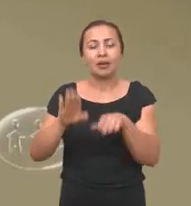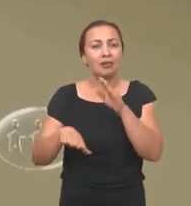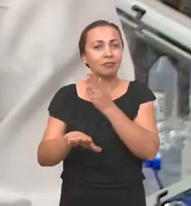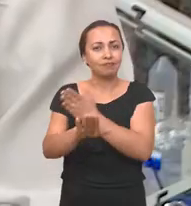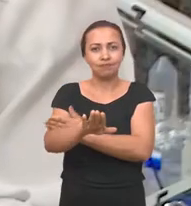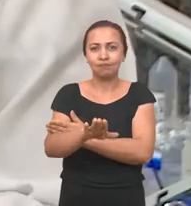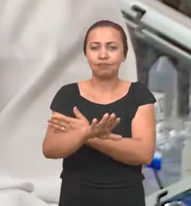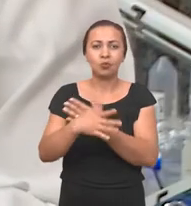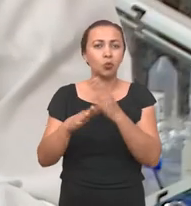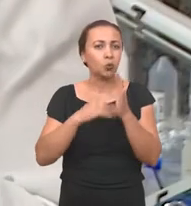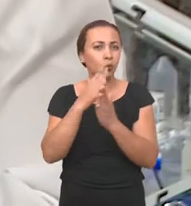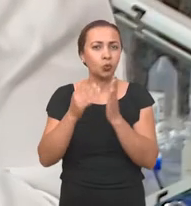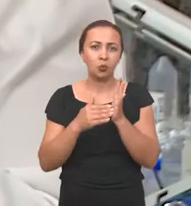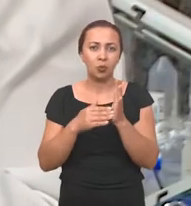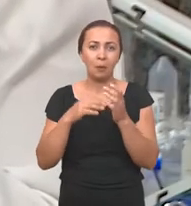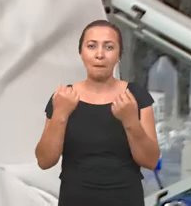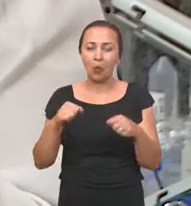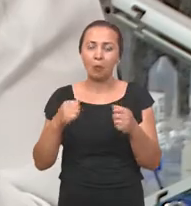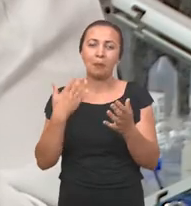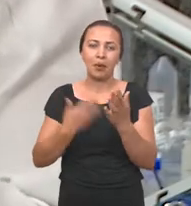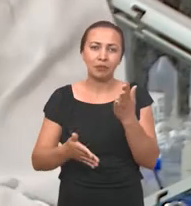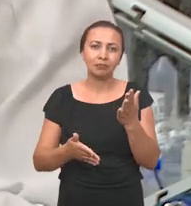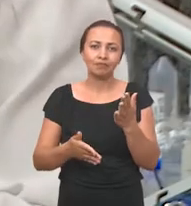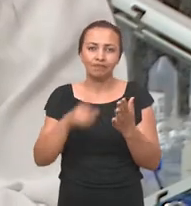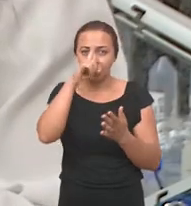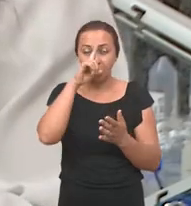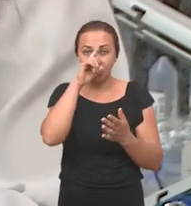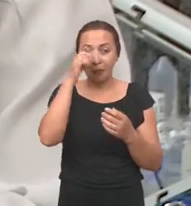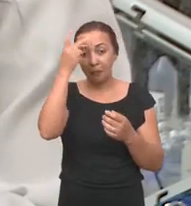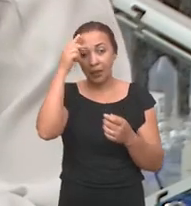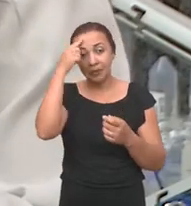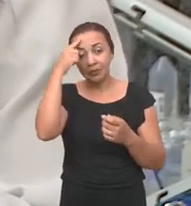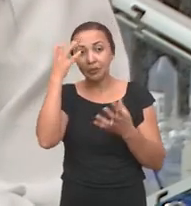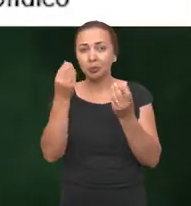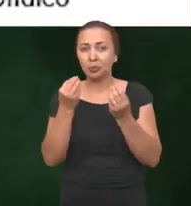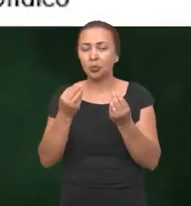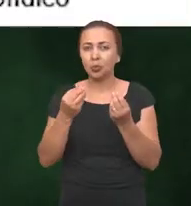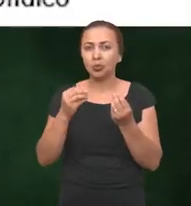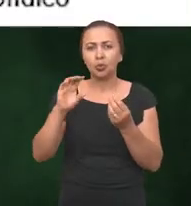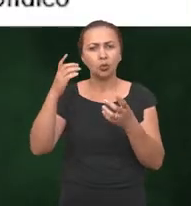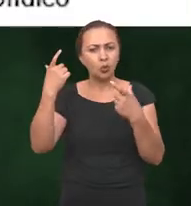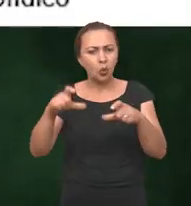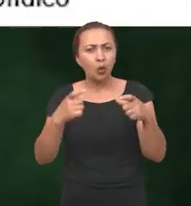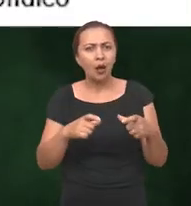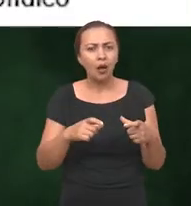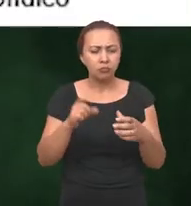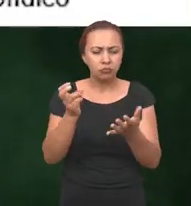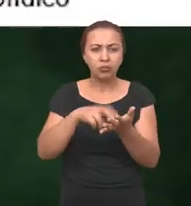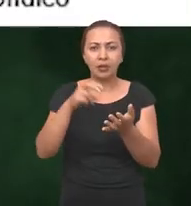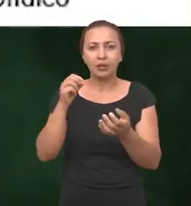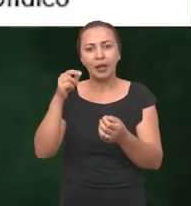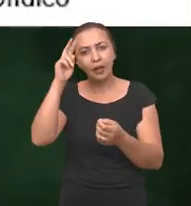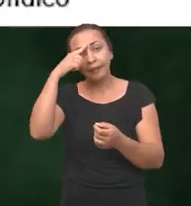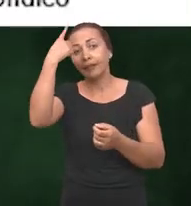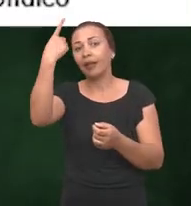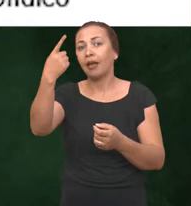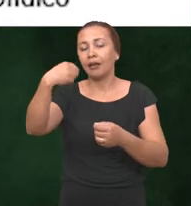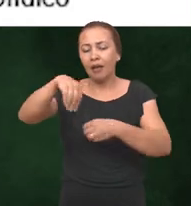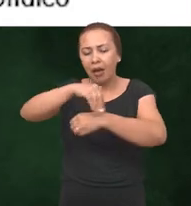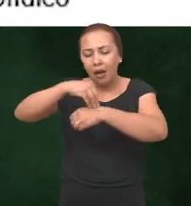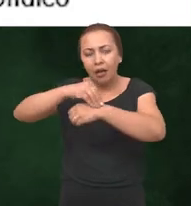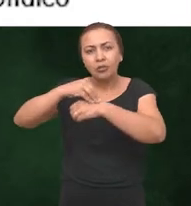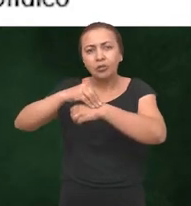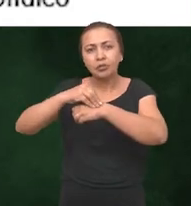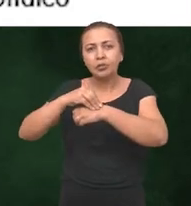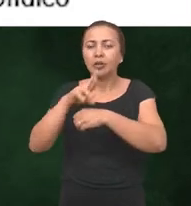de perna. E aí pensando muito nesse efeito local, a gente teve essa ideia de desenvolver um gel.